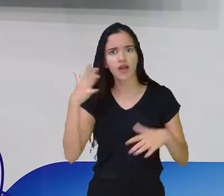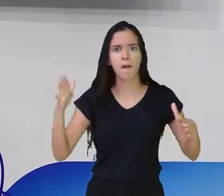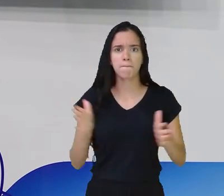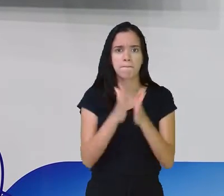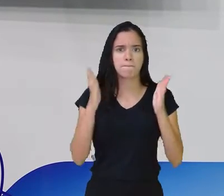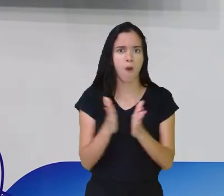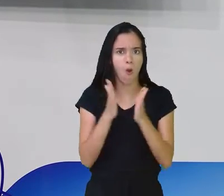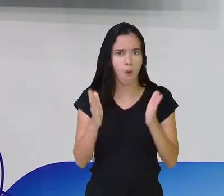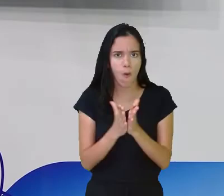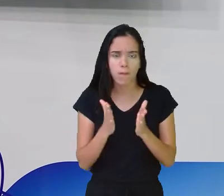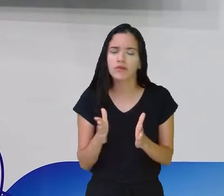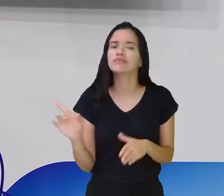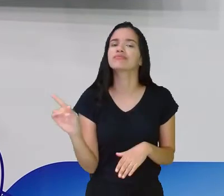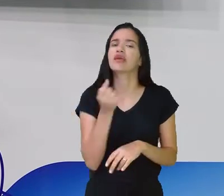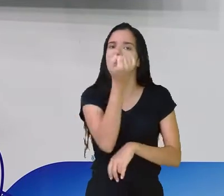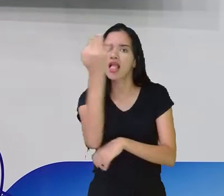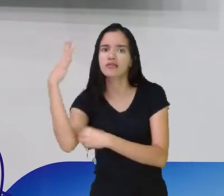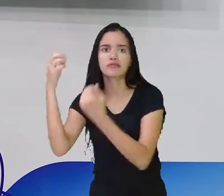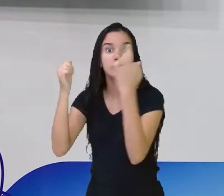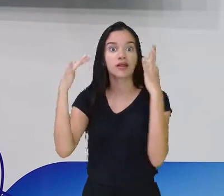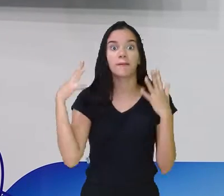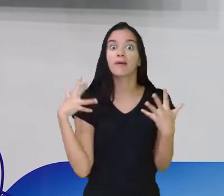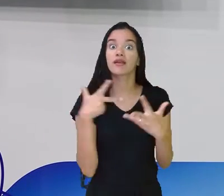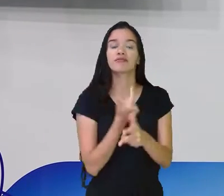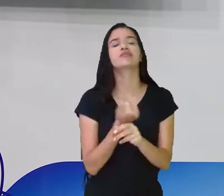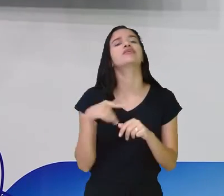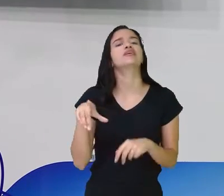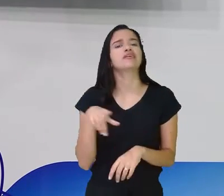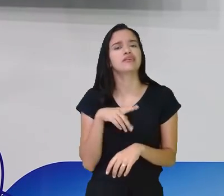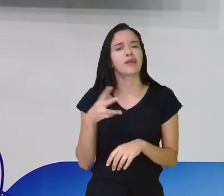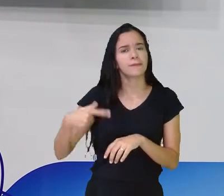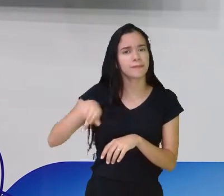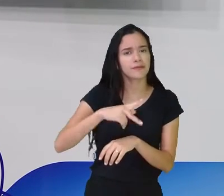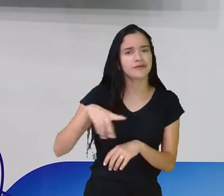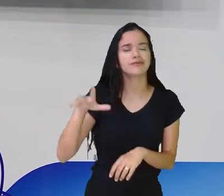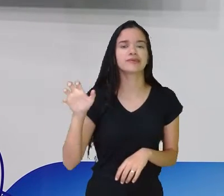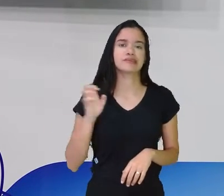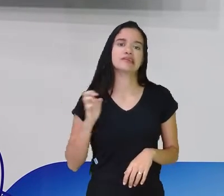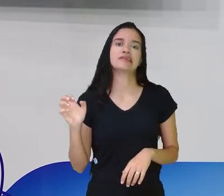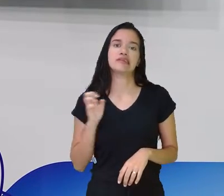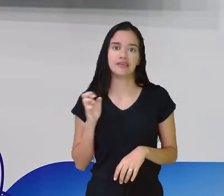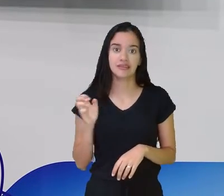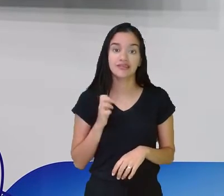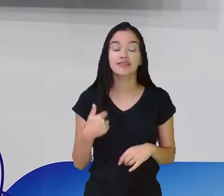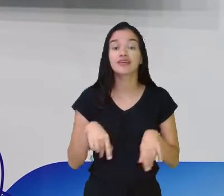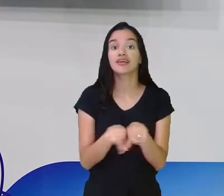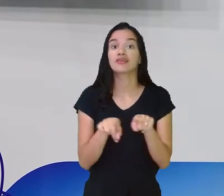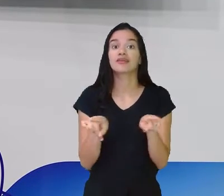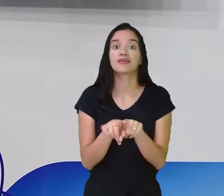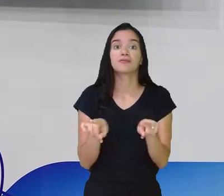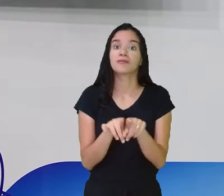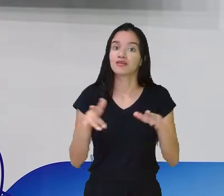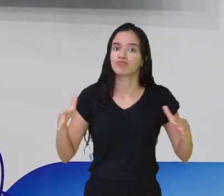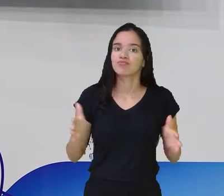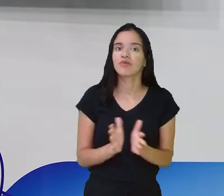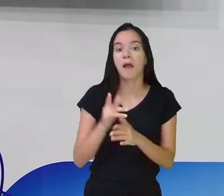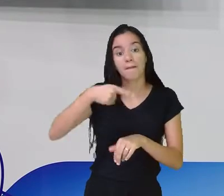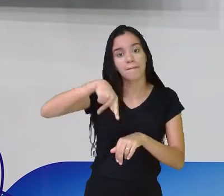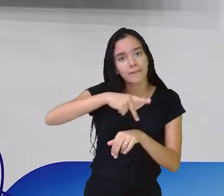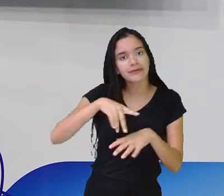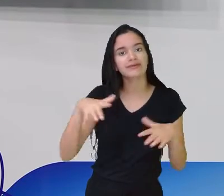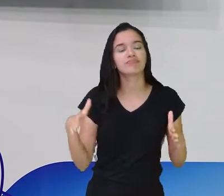nem é só aquela natureza maravilhosa. Existem países riquíssimos, como também existem países paupérrimos. Então aí